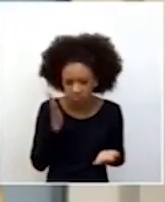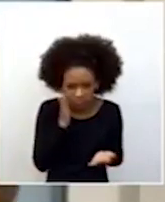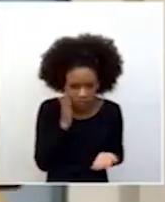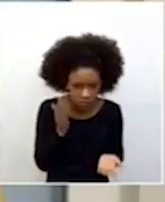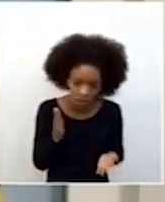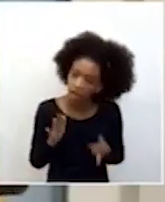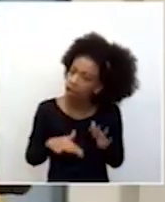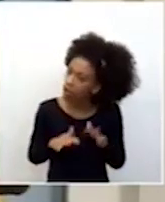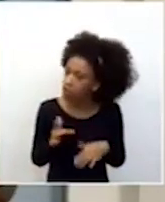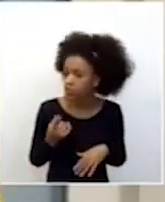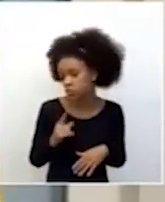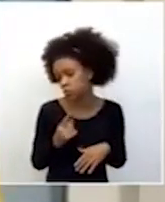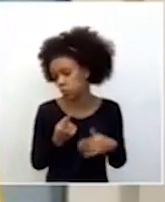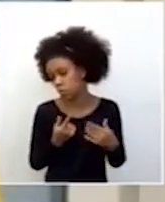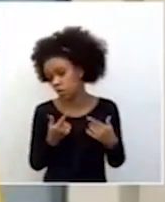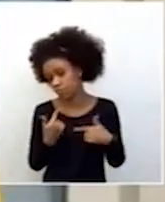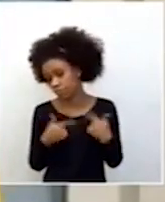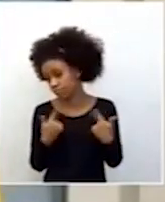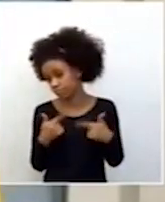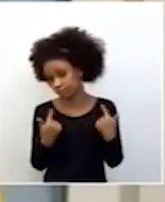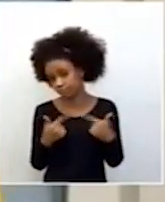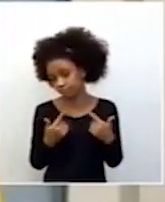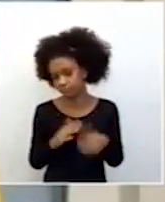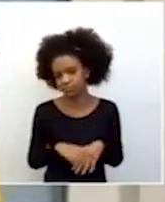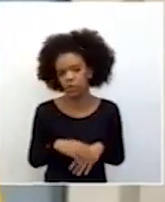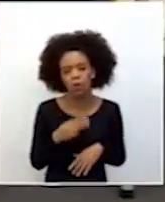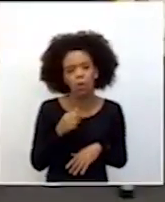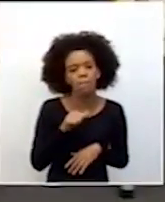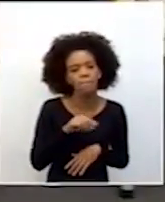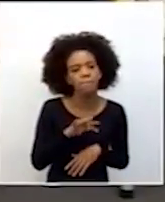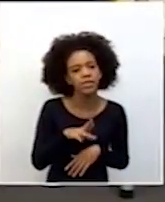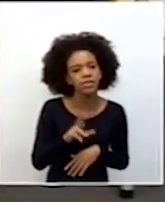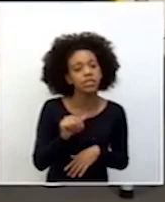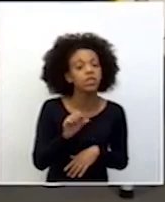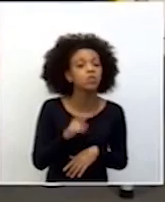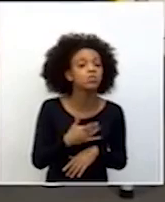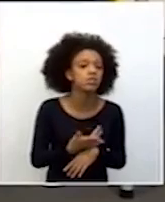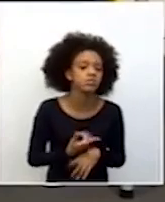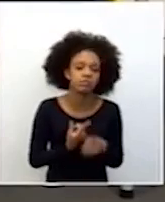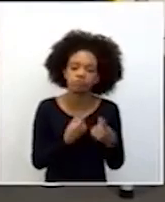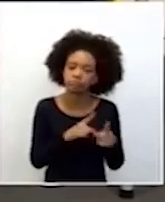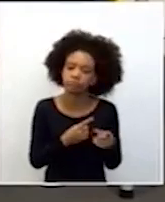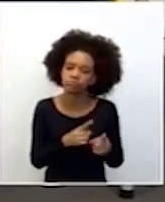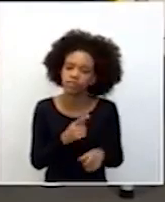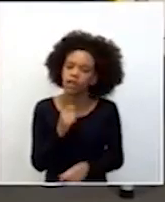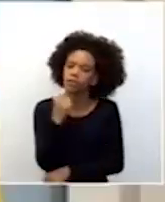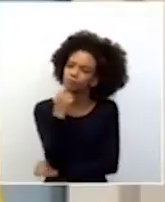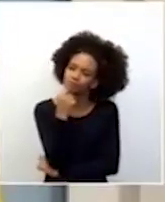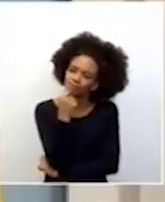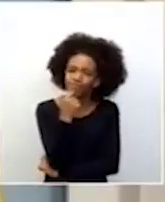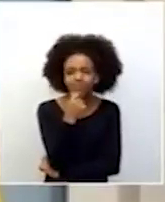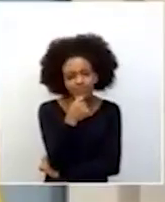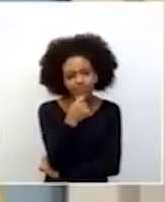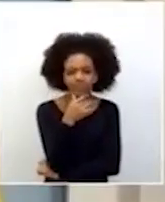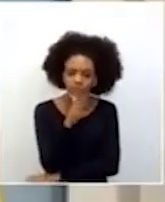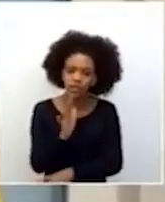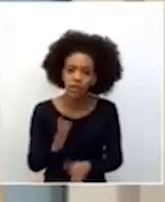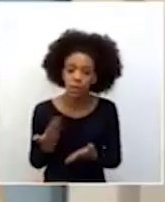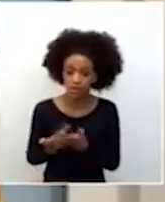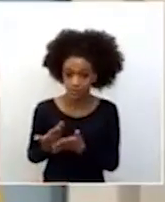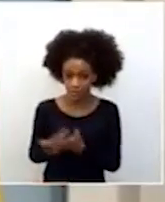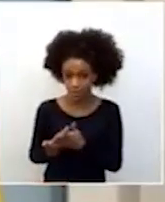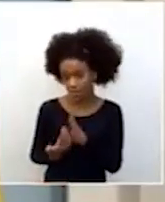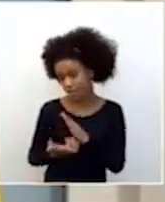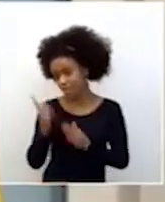Às vezes não é esse tom de humor. O Matheus indica ironia. O que a gente quer trazer hoje para a aula, que a gente trouxe na